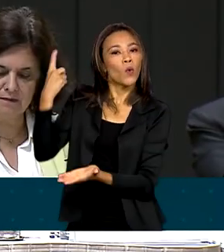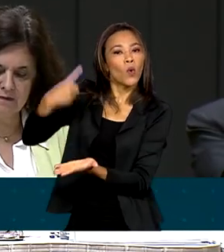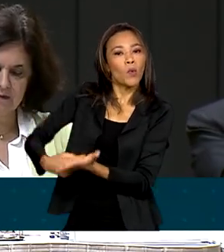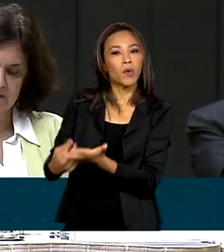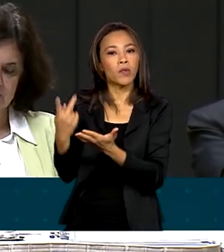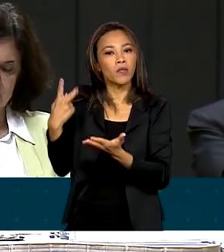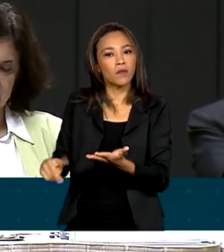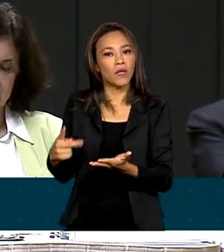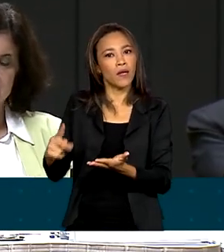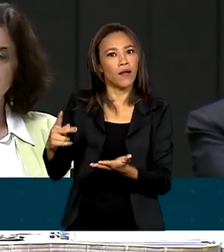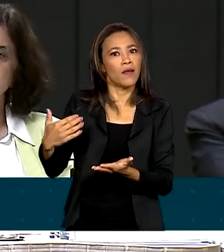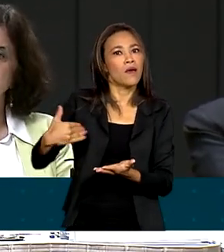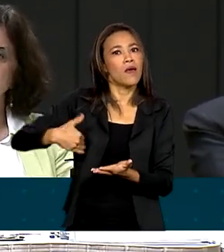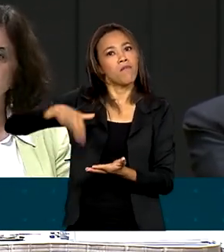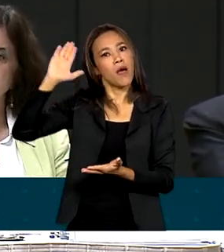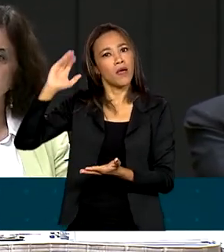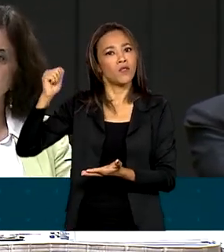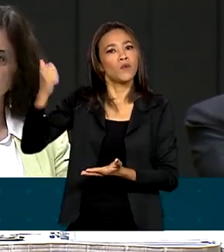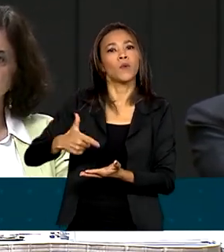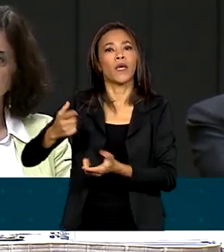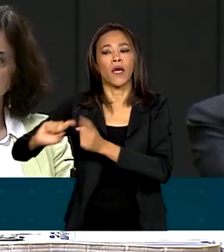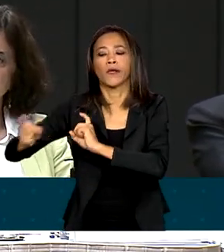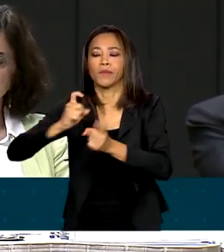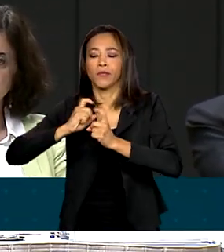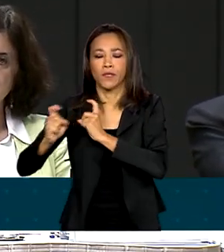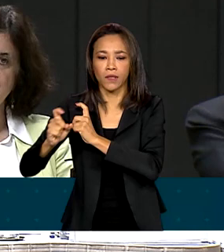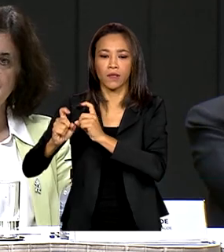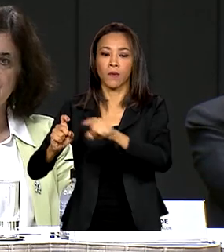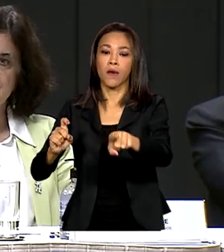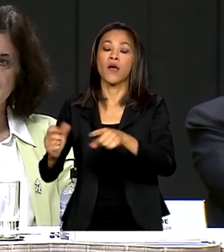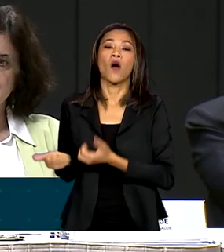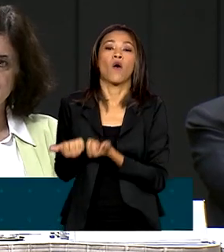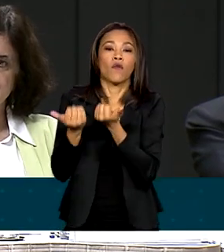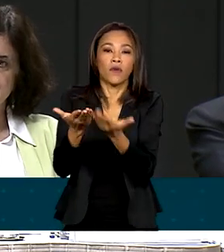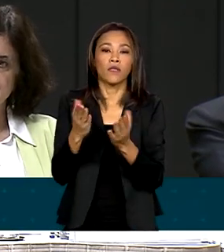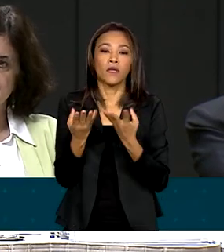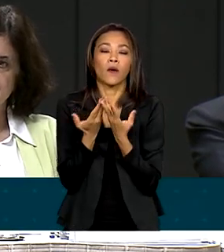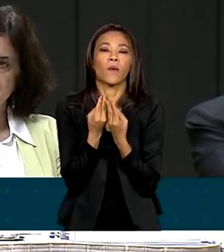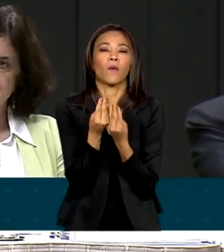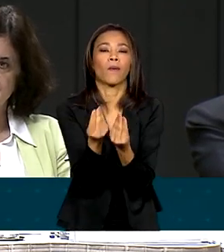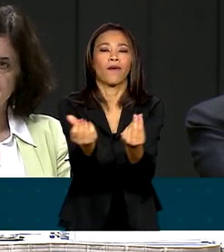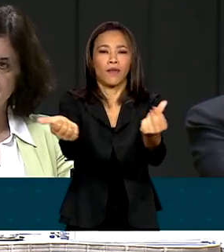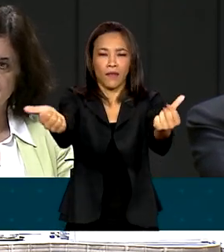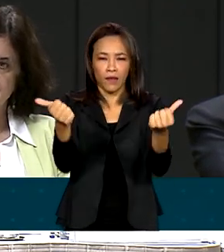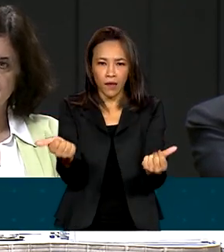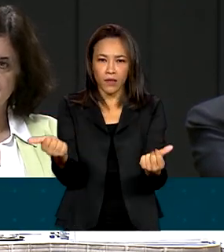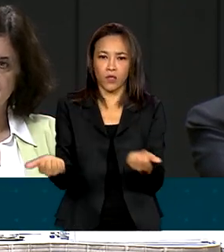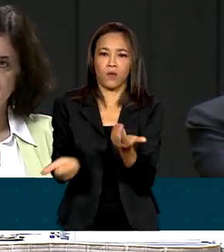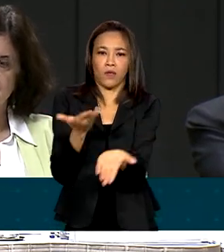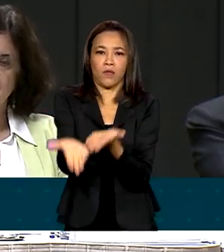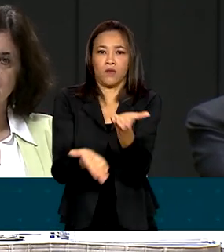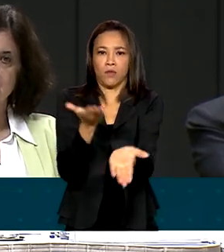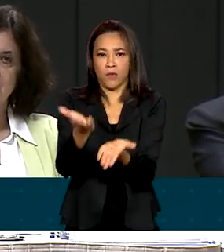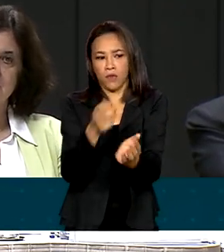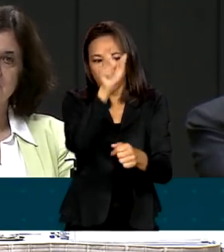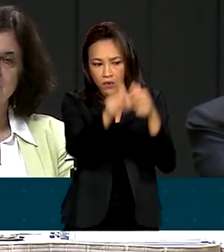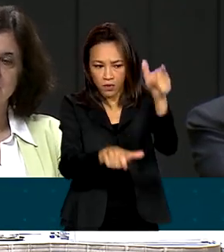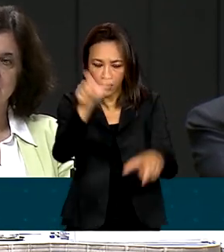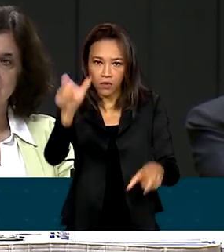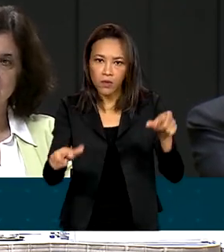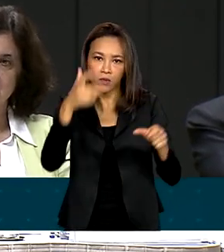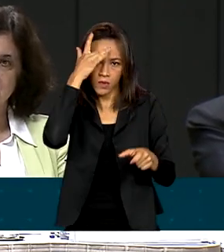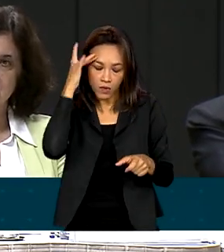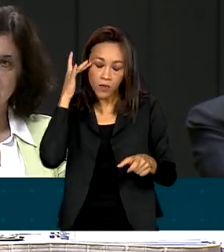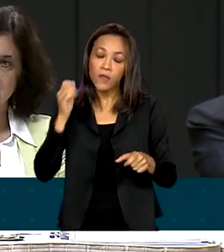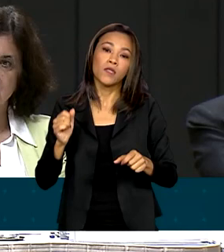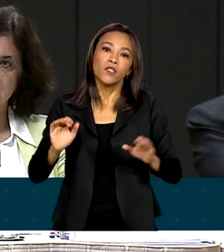da eficiência em gestão. Ele tem também um papel de garantir a qualidade do atendimento do Sistema Único de Saúde à população, de